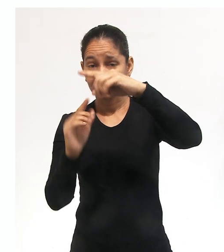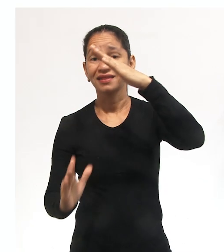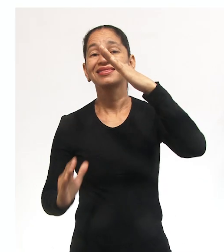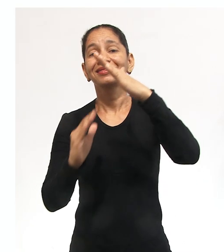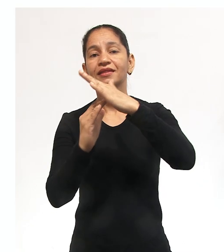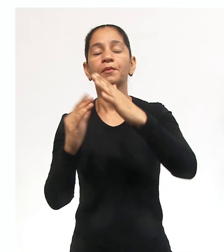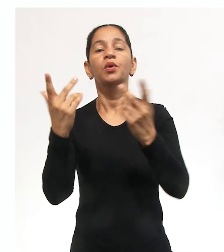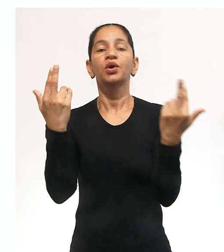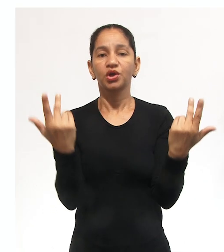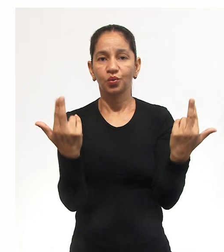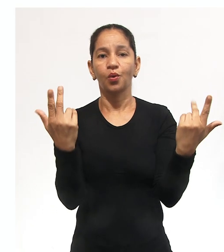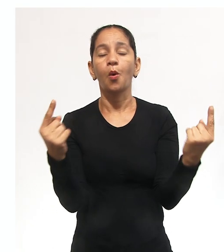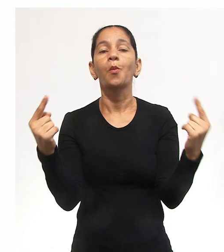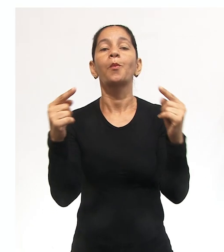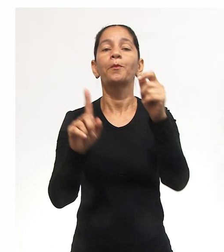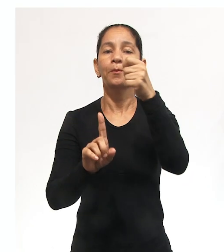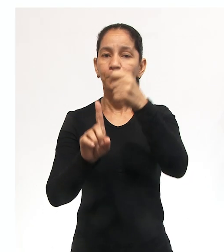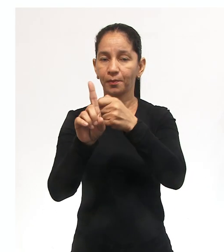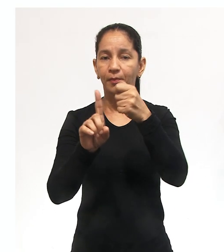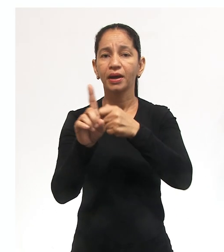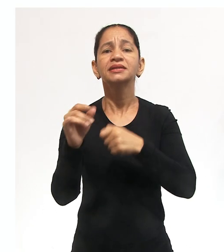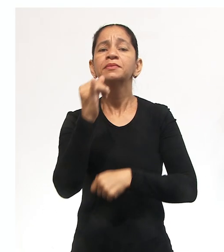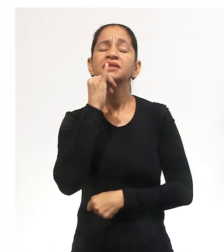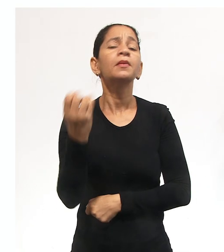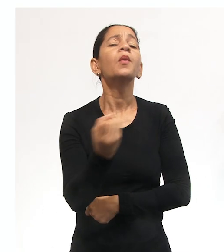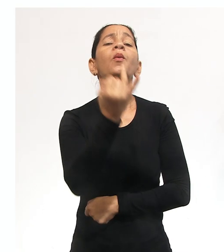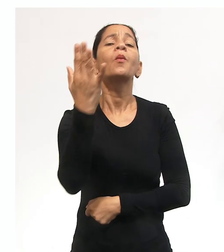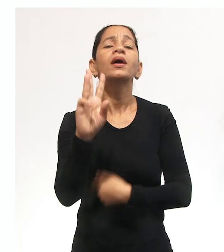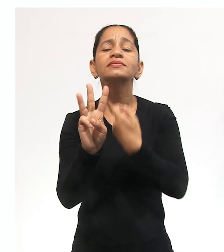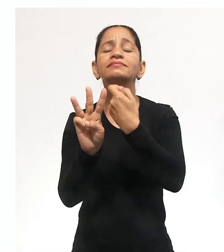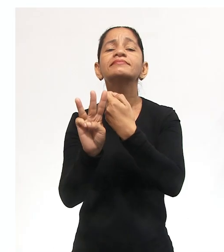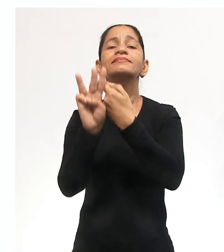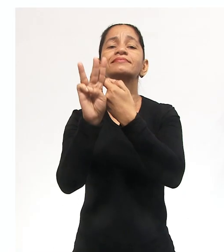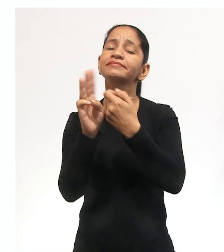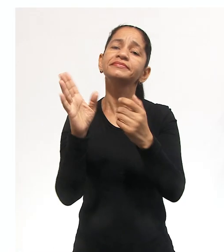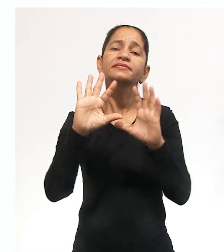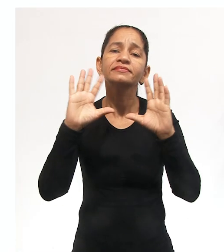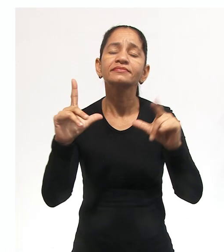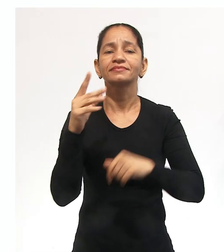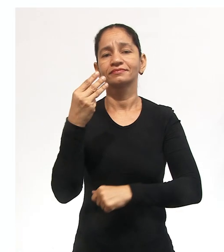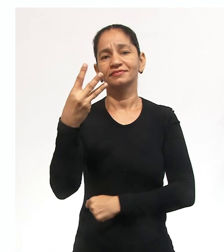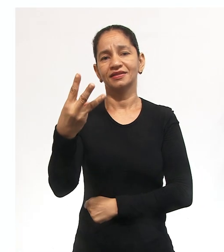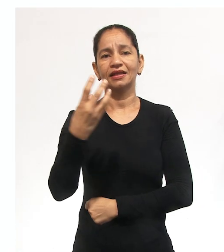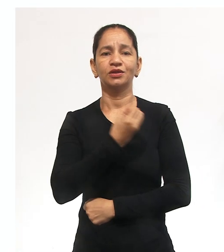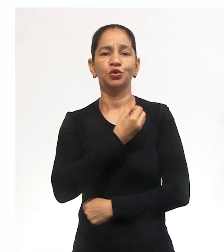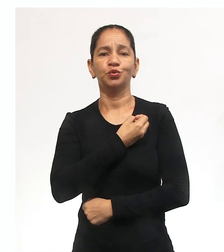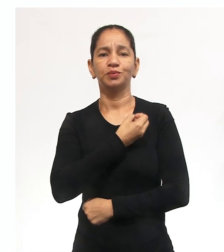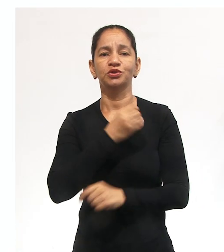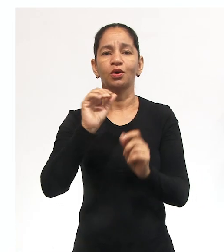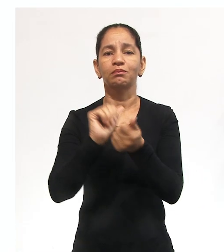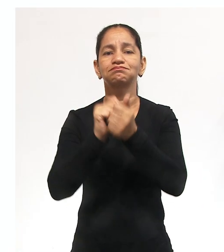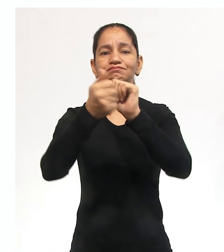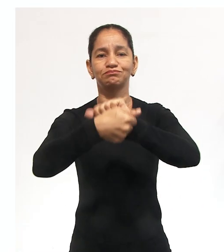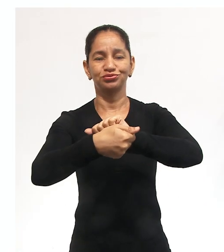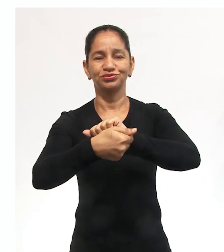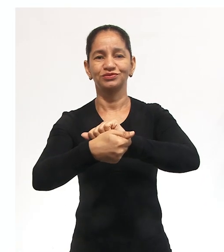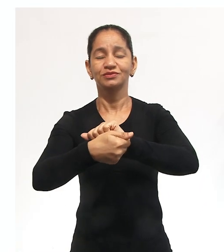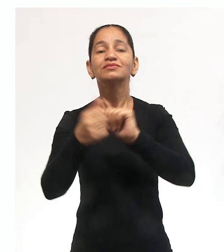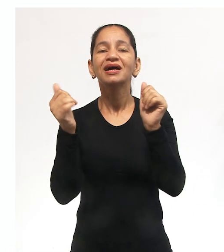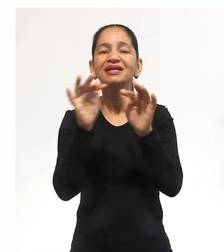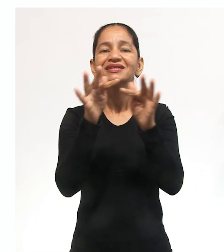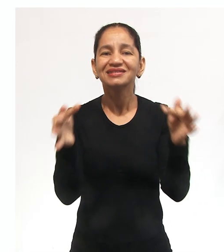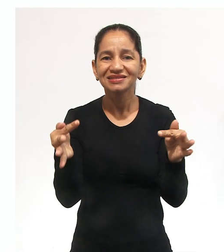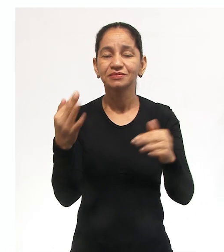em meses também. Então, um trimestre, a gente sabe que são 3 meses. Então, por isso que aqui a gente tem